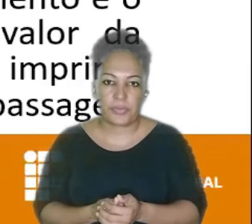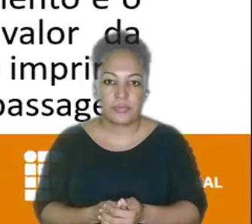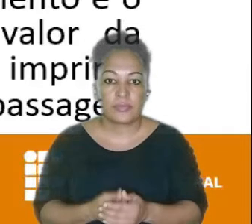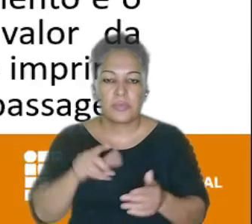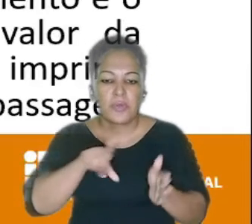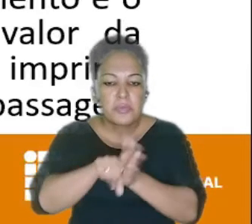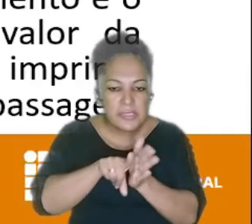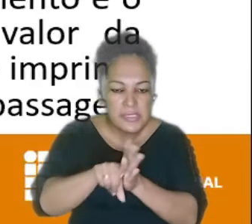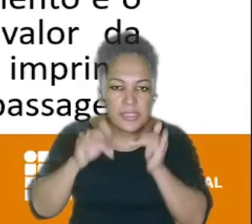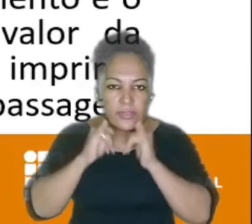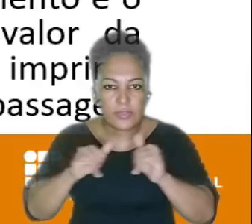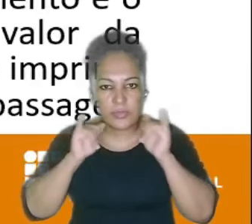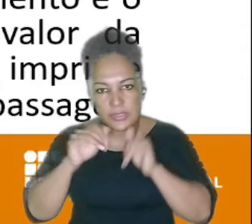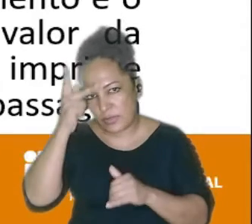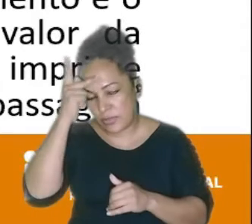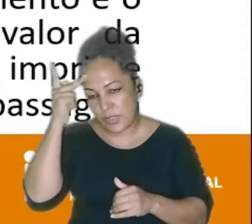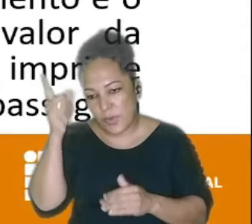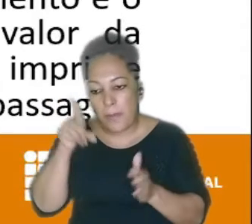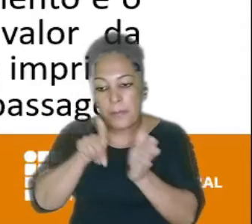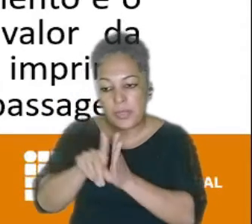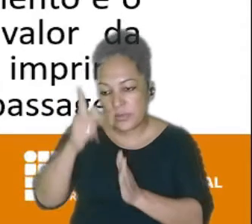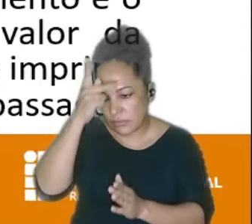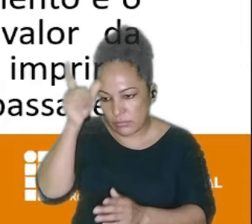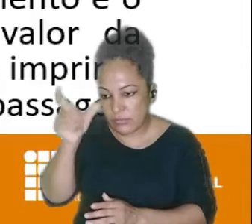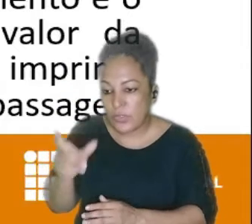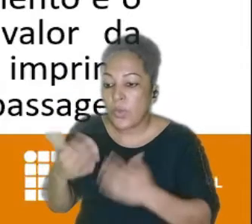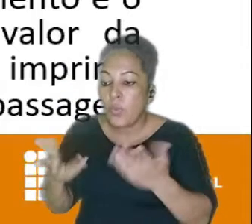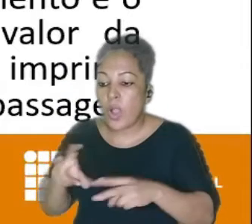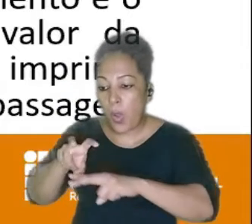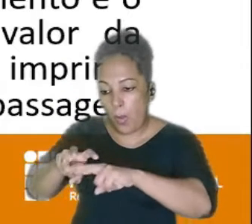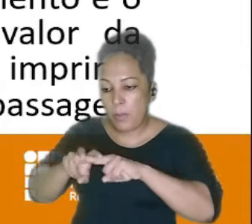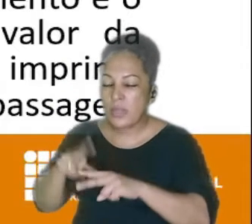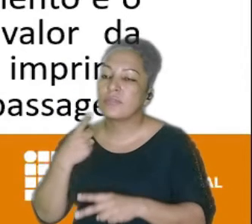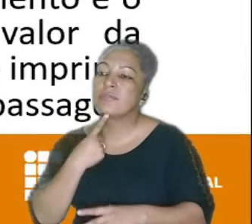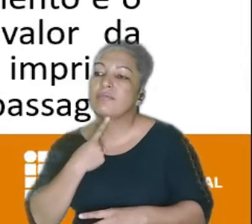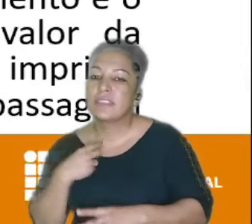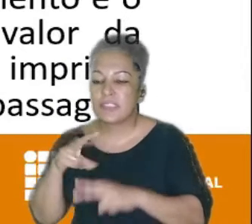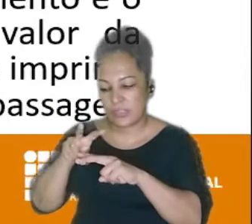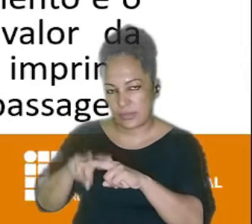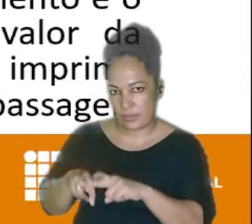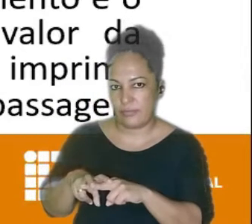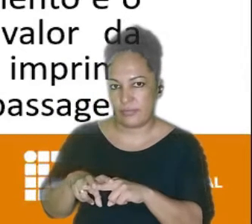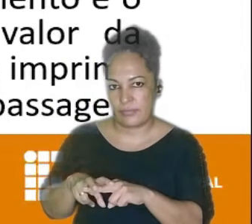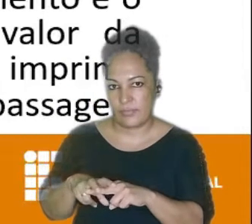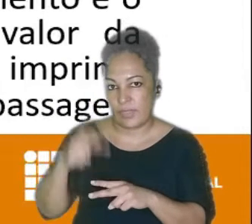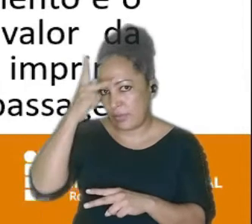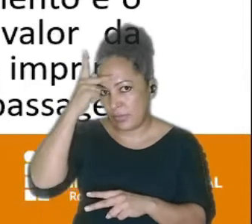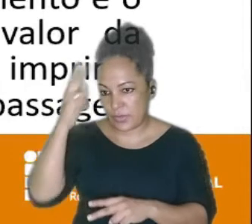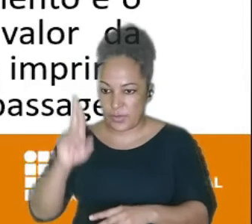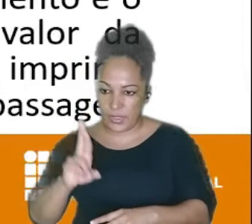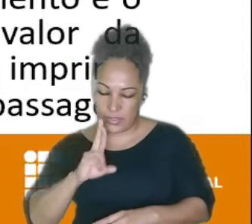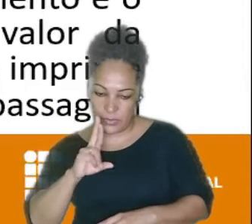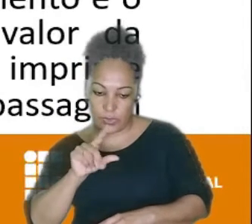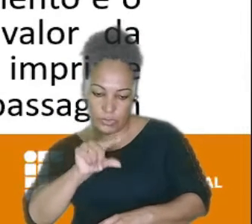Após acessar as informações, o atendente pergunta ao passageiro qual a poltrona desejada pelo passageiro.